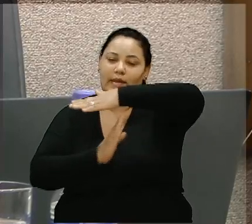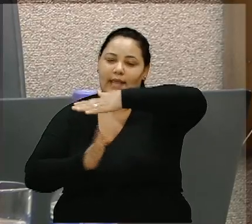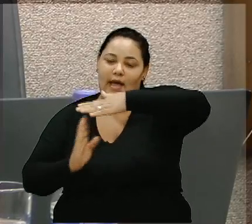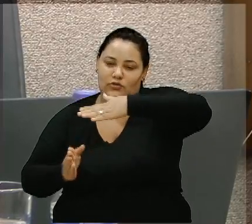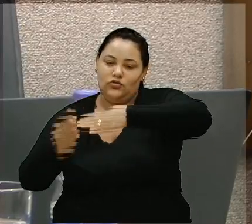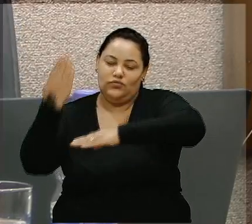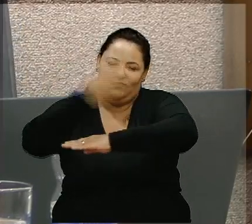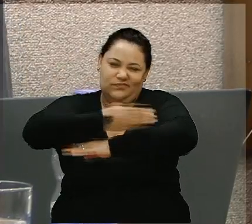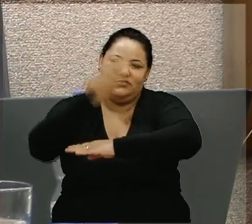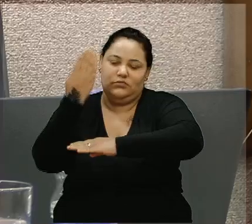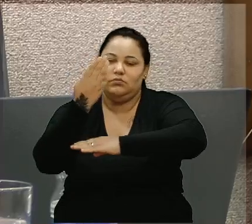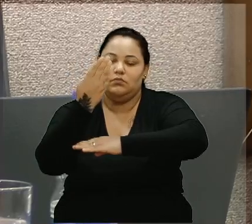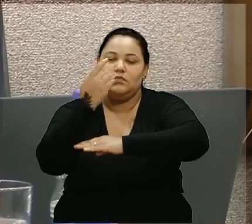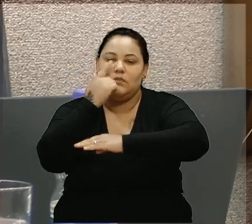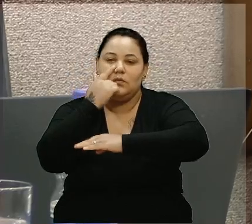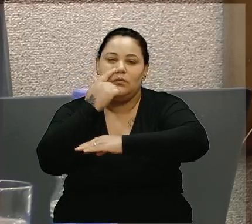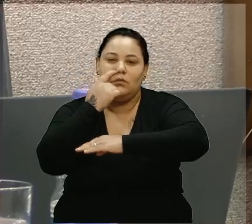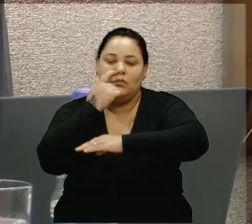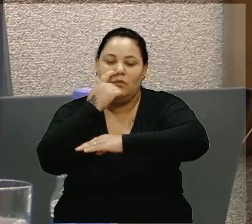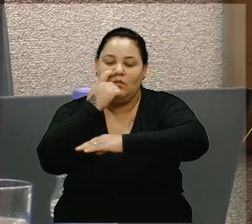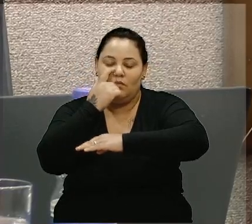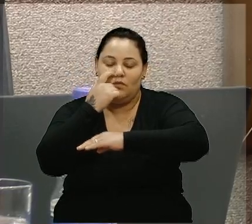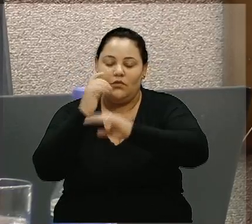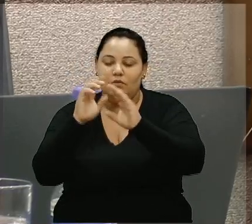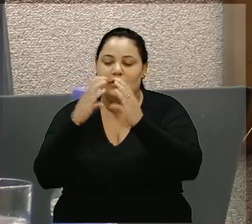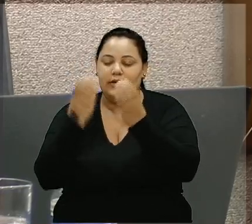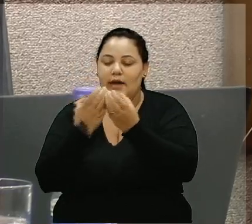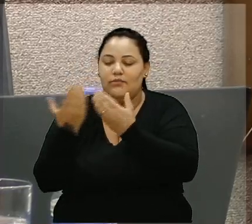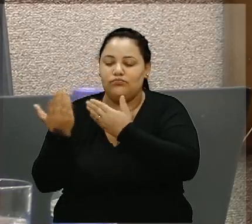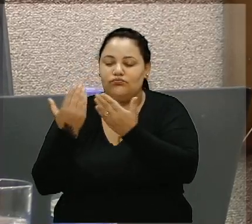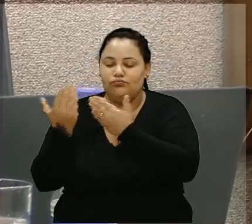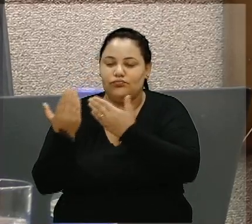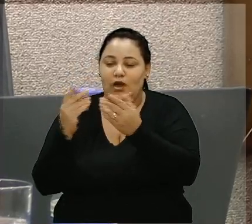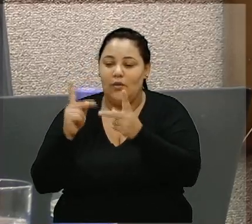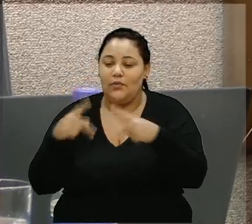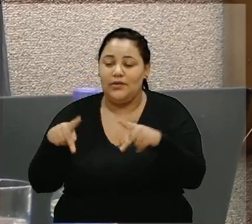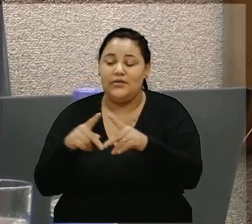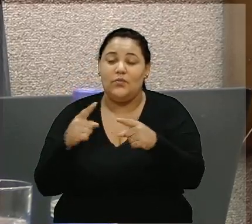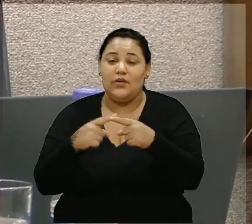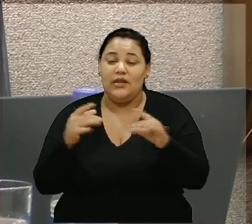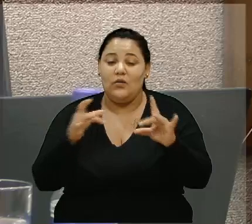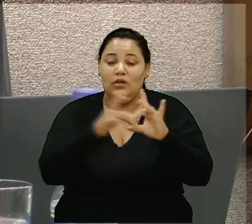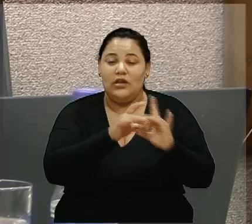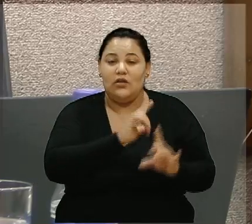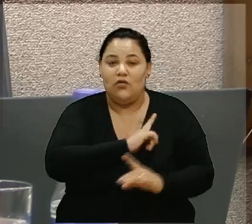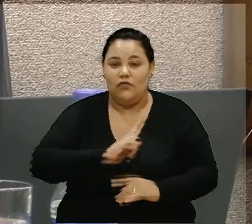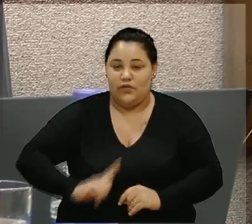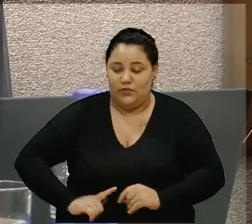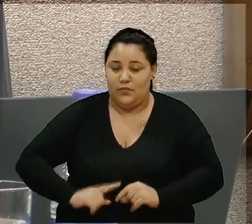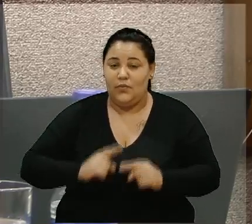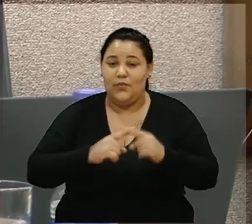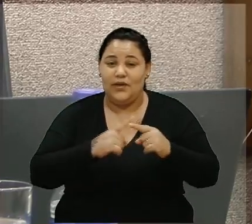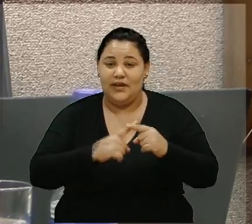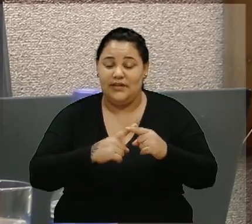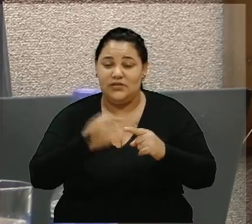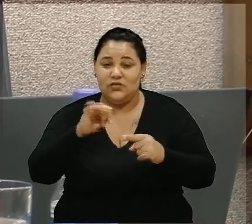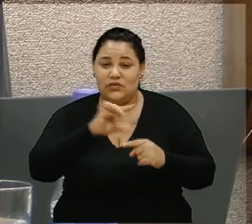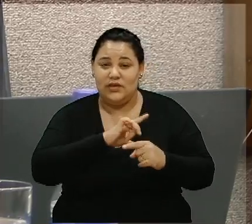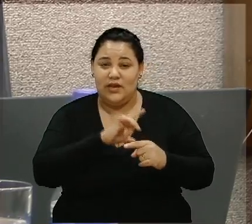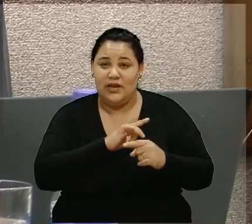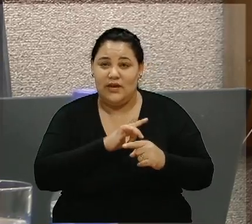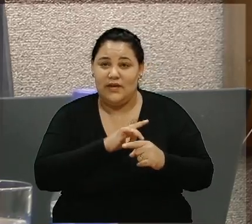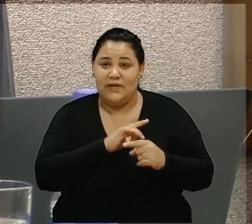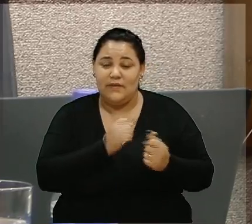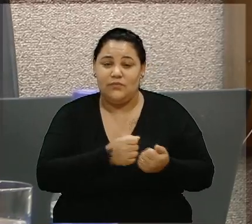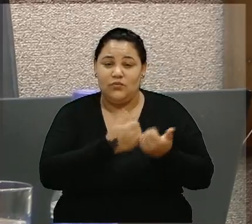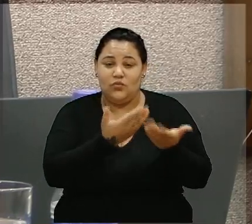a população, e a população tem como interferir porque está diretamente ligado ao governo, né? A partir do momento que tu dá uma concessão por 20,